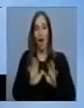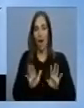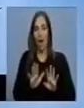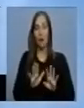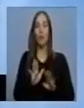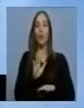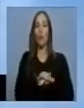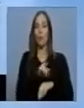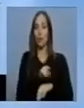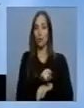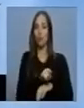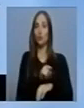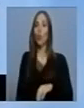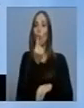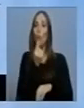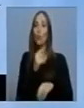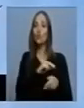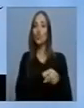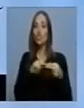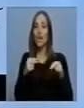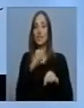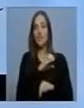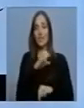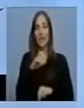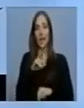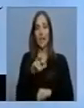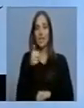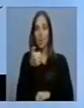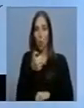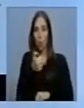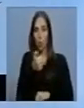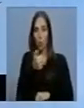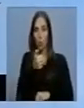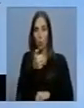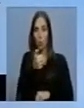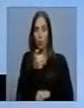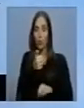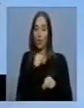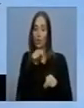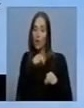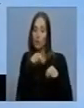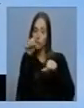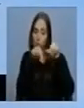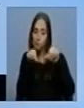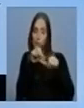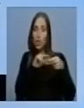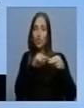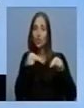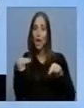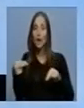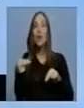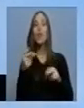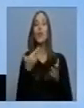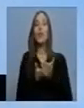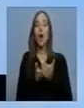evitado um gênio que os 605 em que foi provocada uma variação do gene isso o cuco faixa é